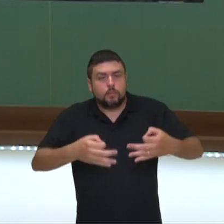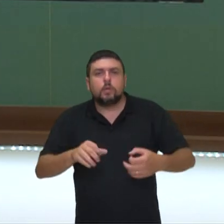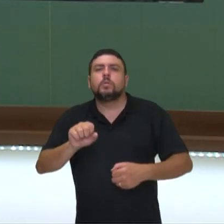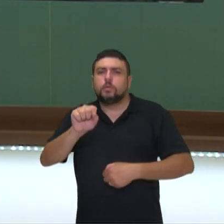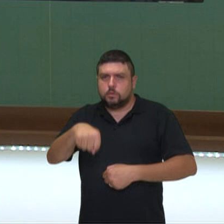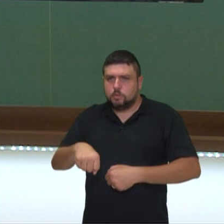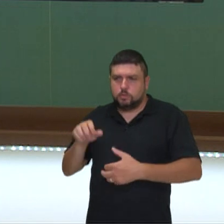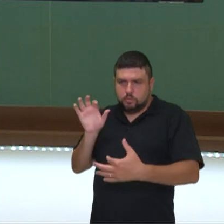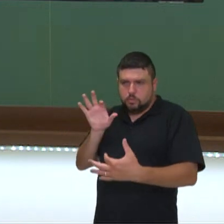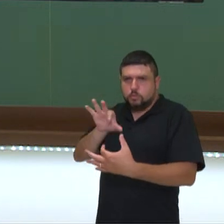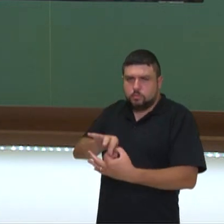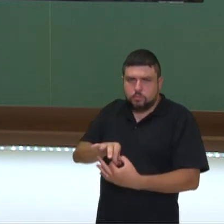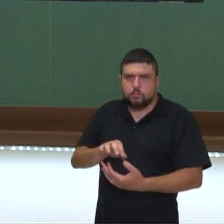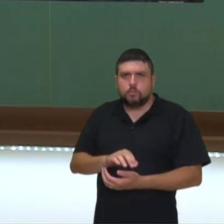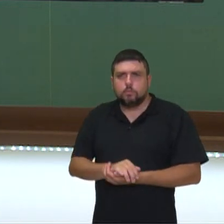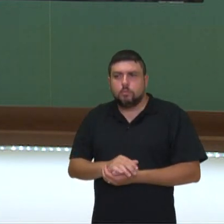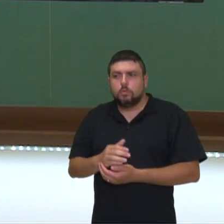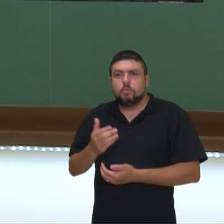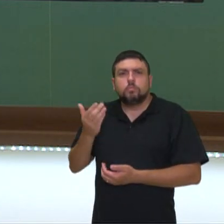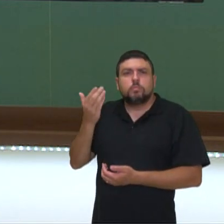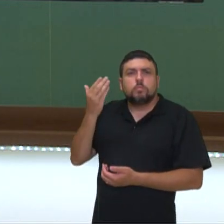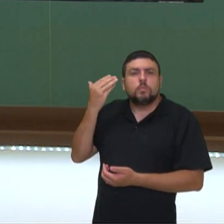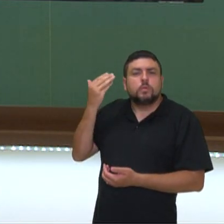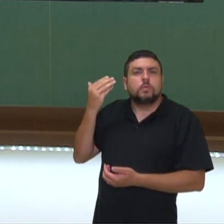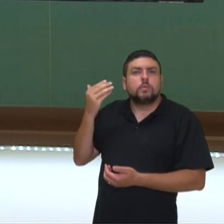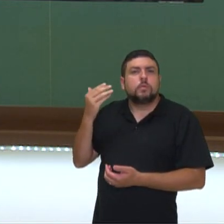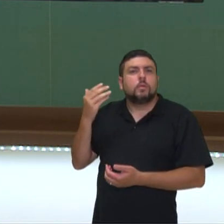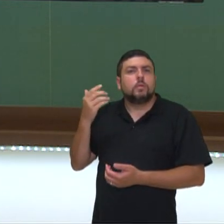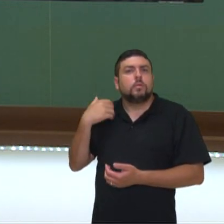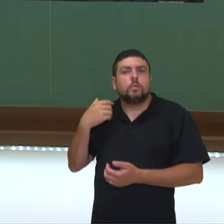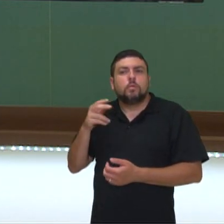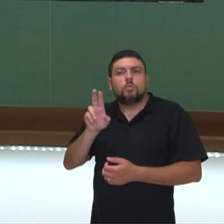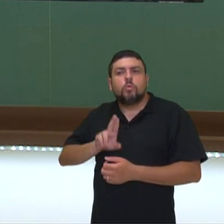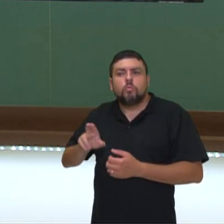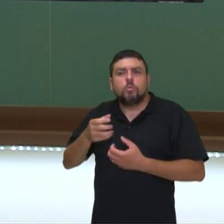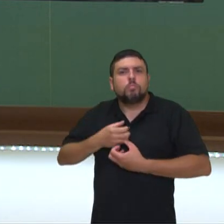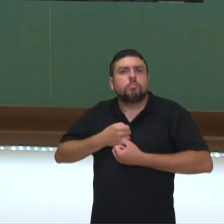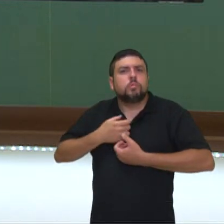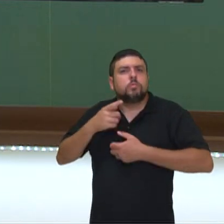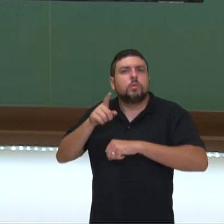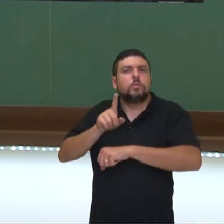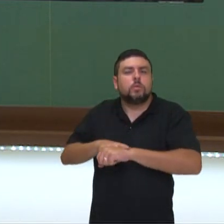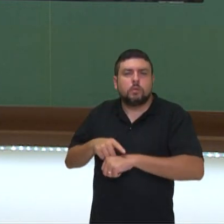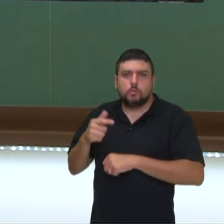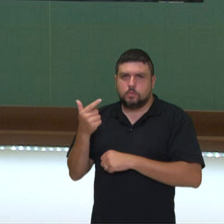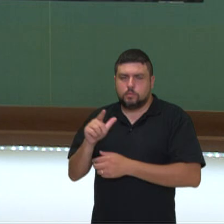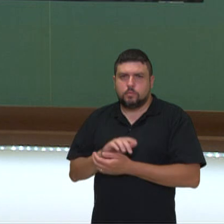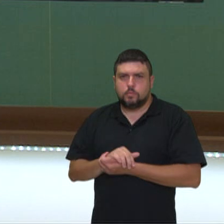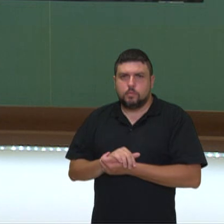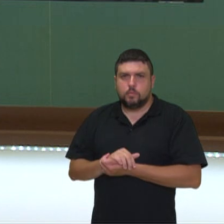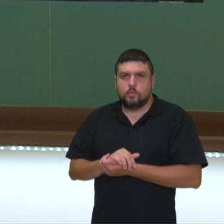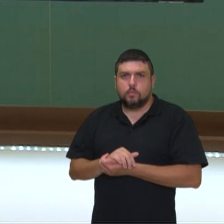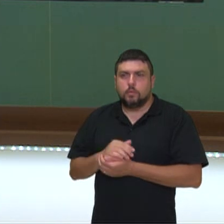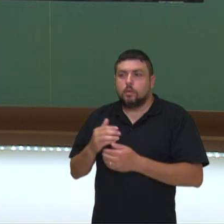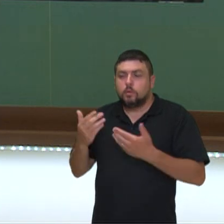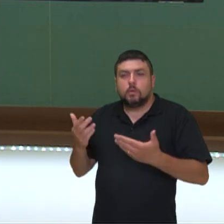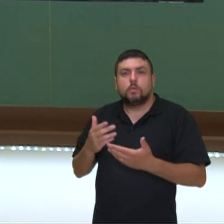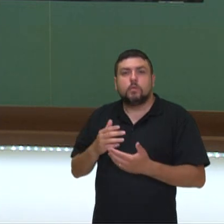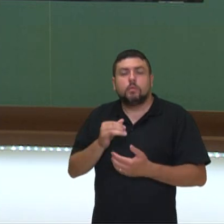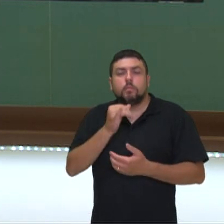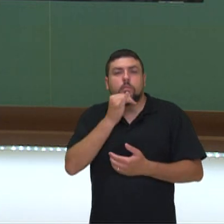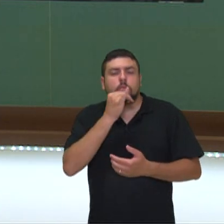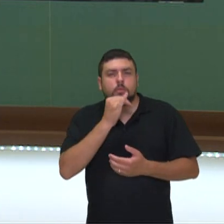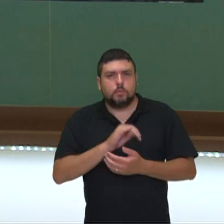você não define quando aconteceu, não se utiliza expressão de tempo nesse tempo verbal. Você pode mudar a realidade daquela ação, por exemplo, você fala assim,